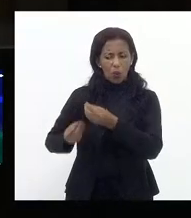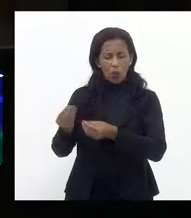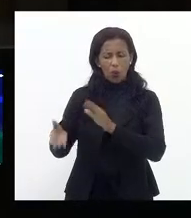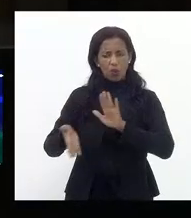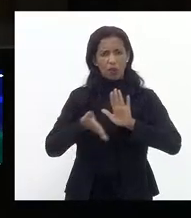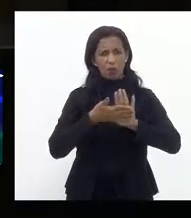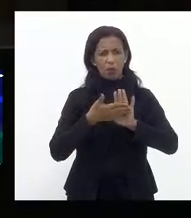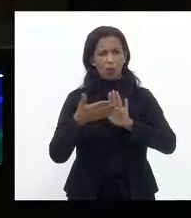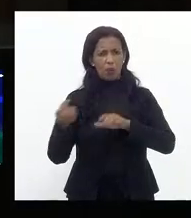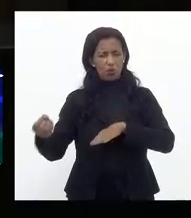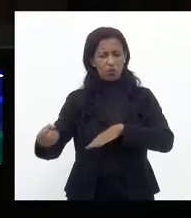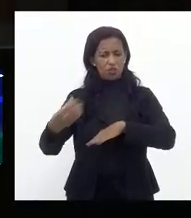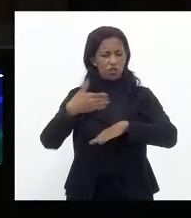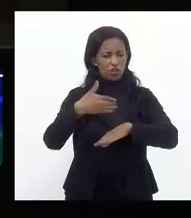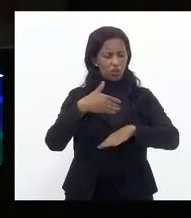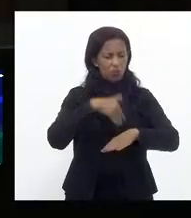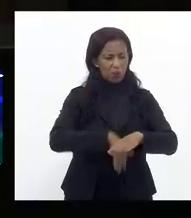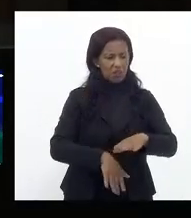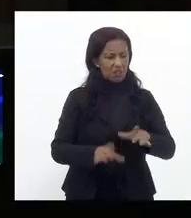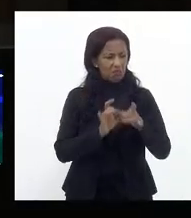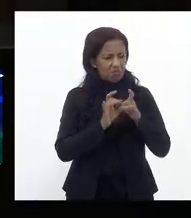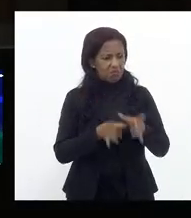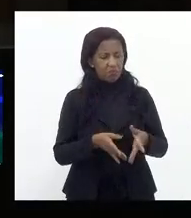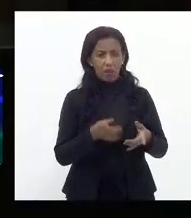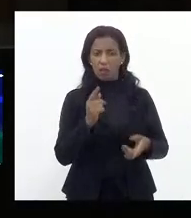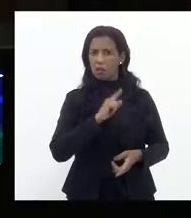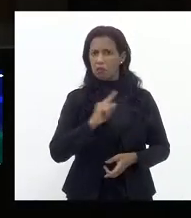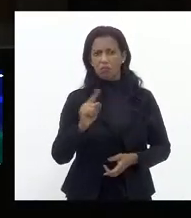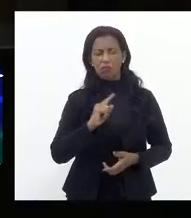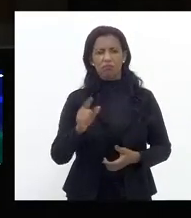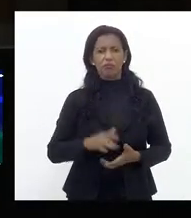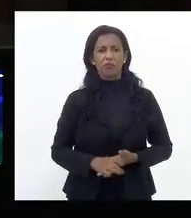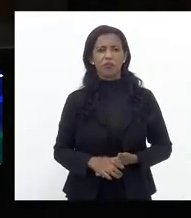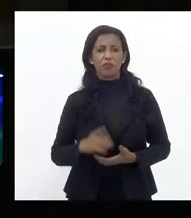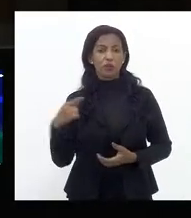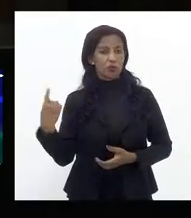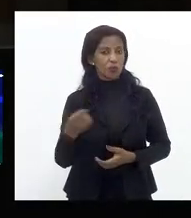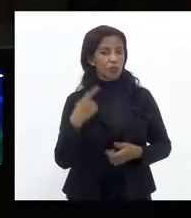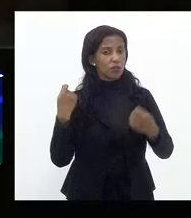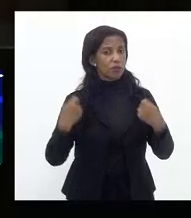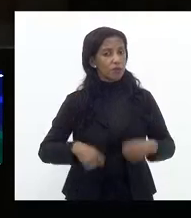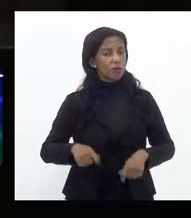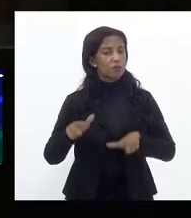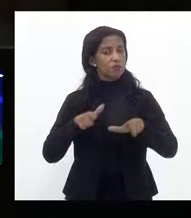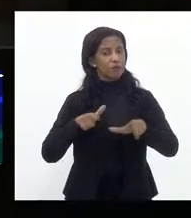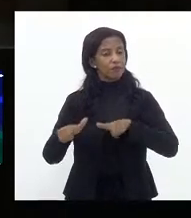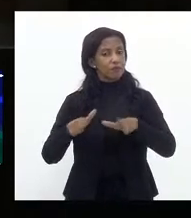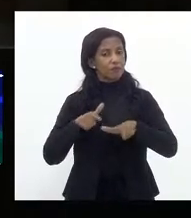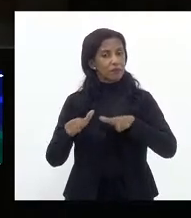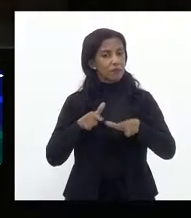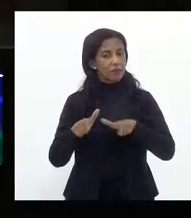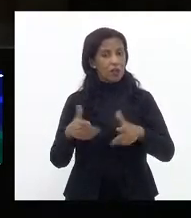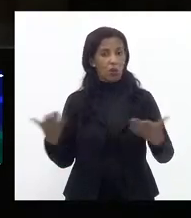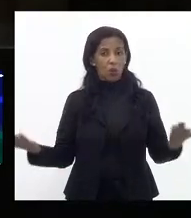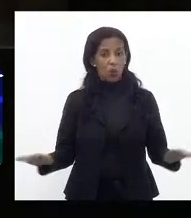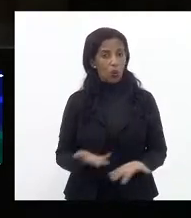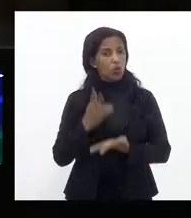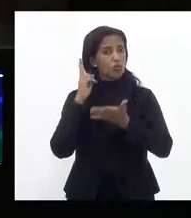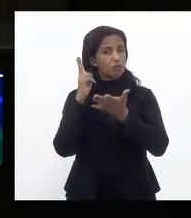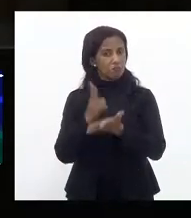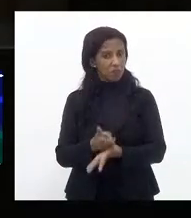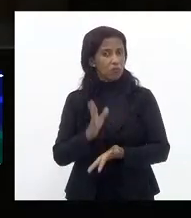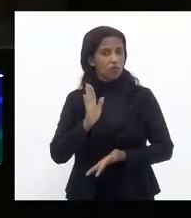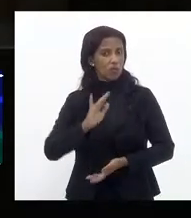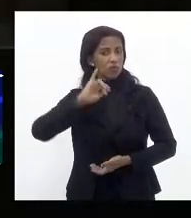chegou aqui, deixar como está. Não, nós temos que trabalhar. Aliás, hoje mesmo eu já